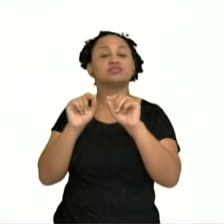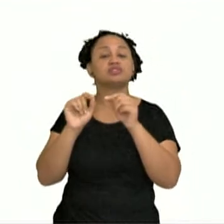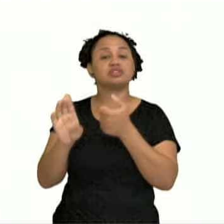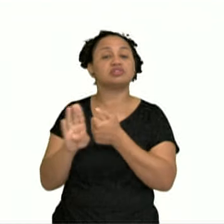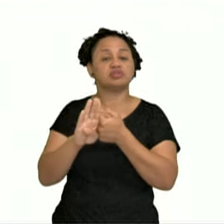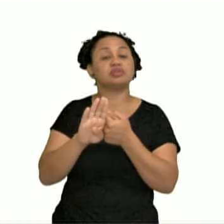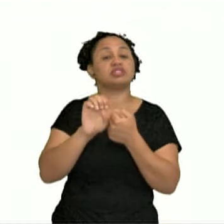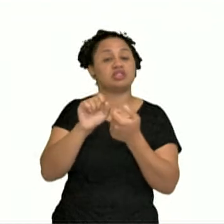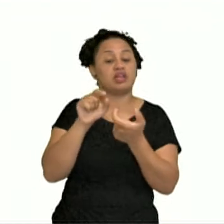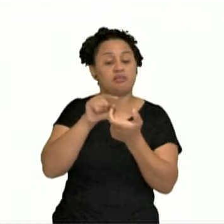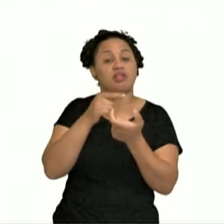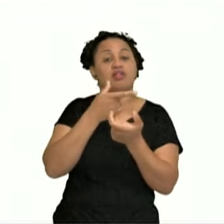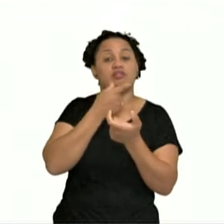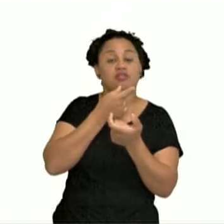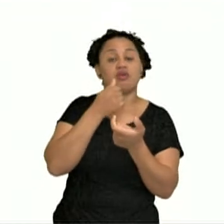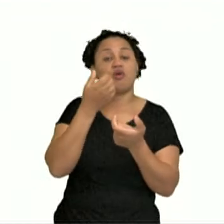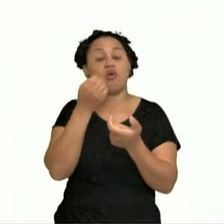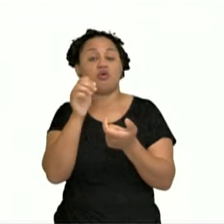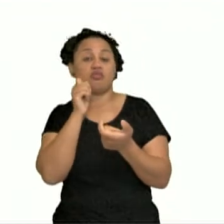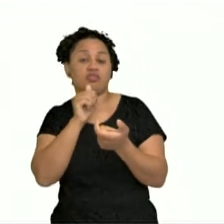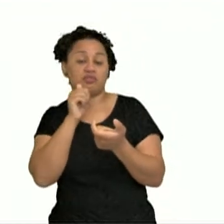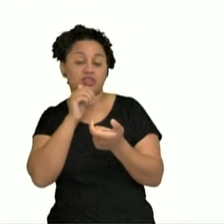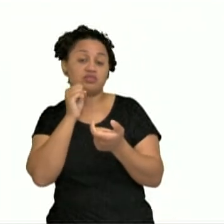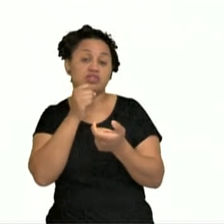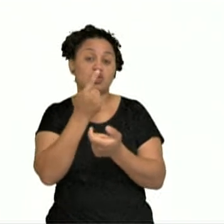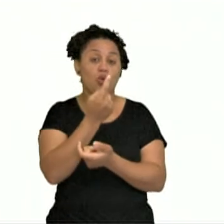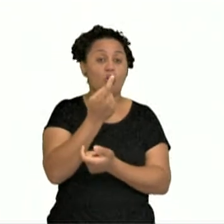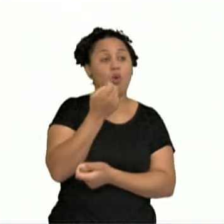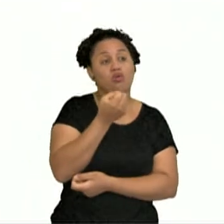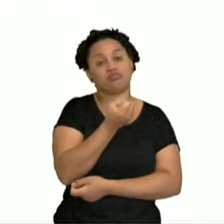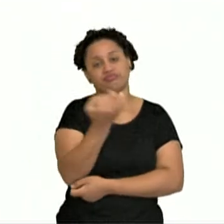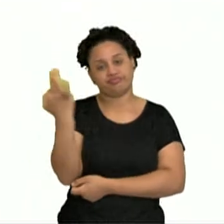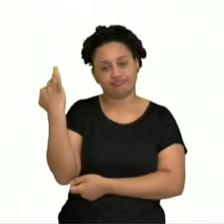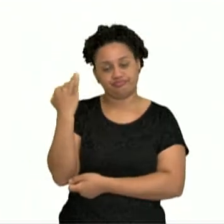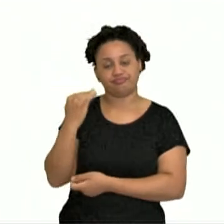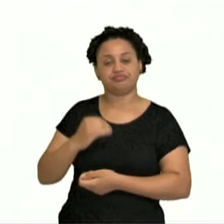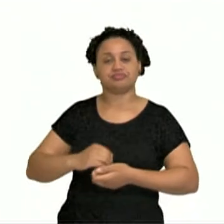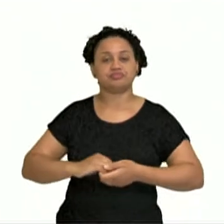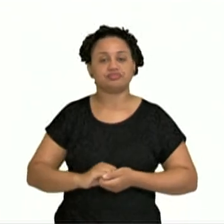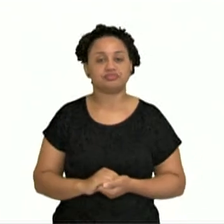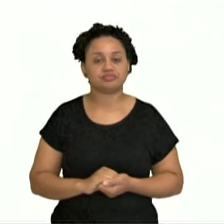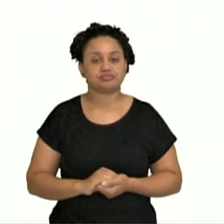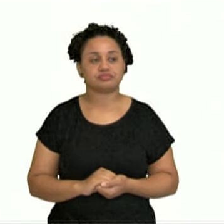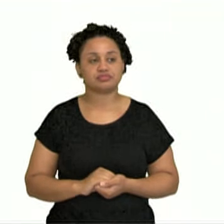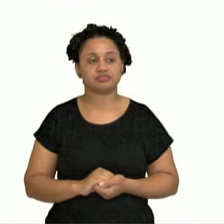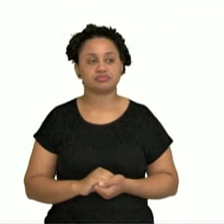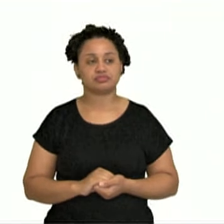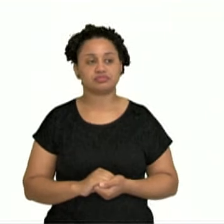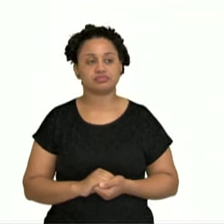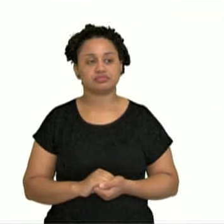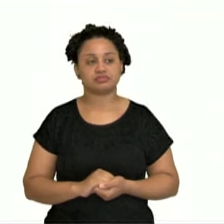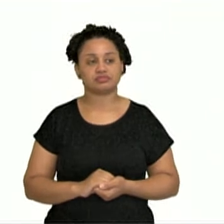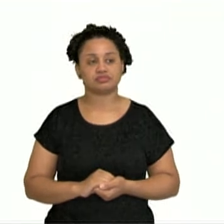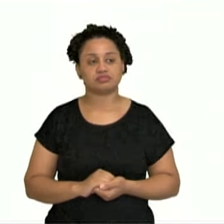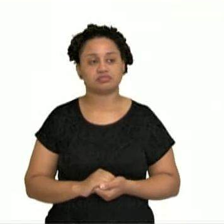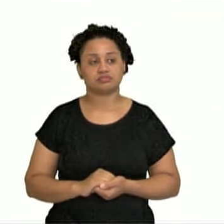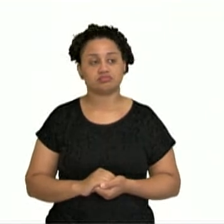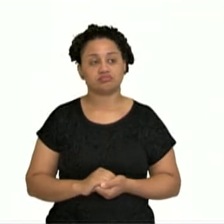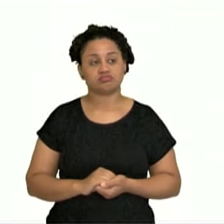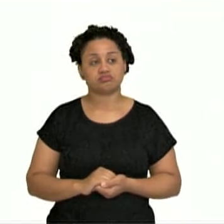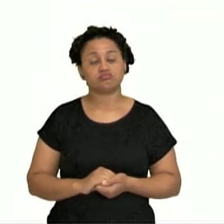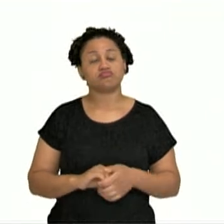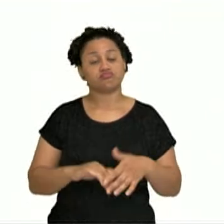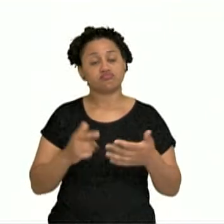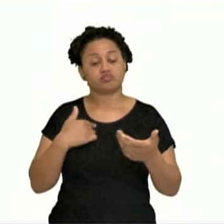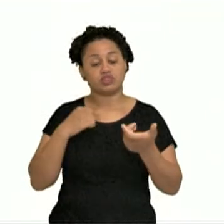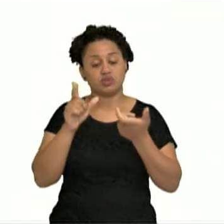palavra é feminina ou masculina e se ela está no plural ou no singular. Os artigos masculino e feminino em espanhol, então.